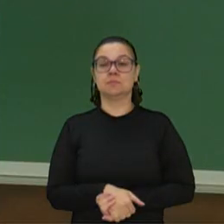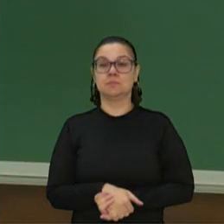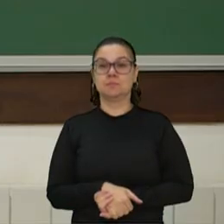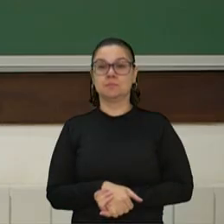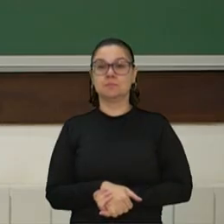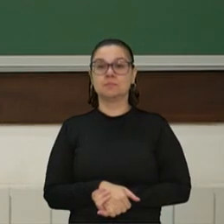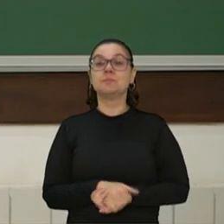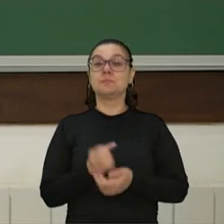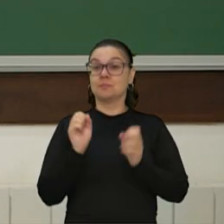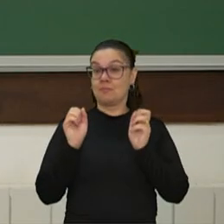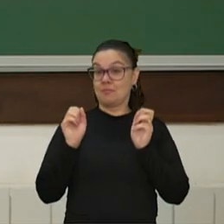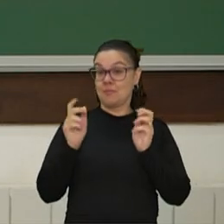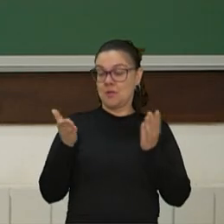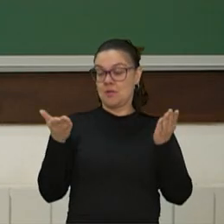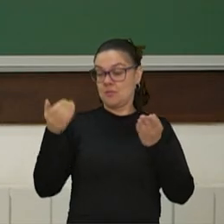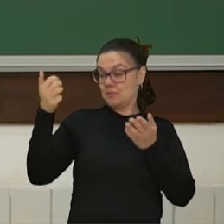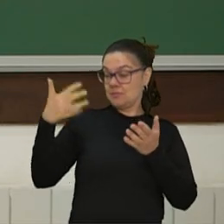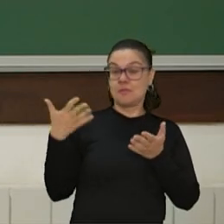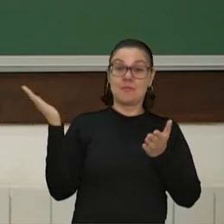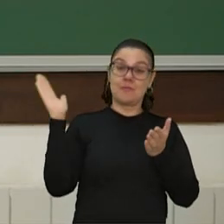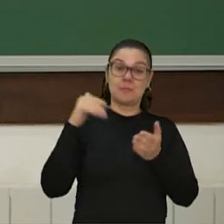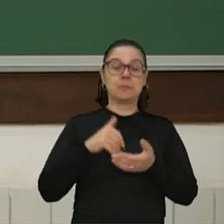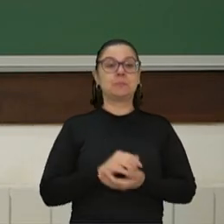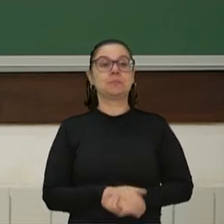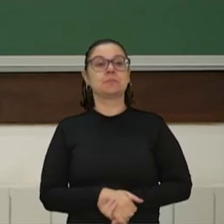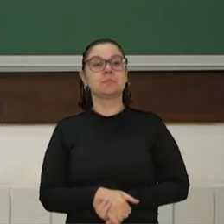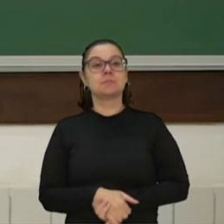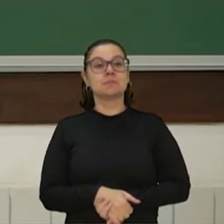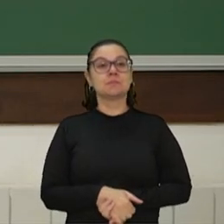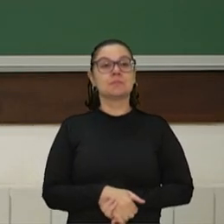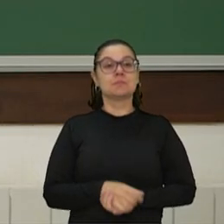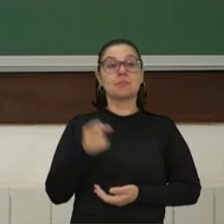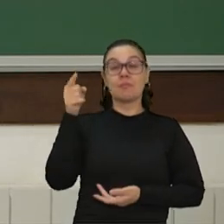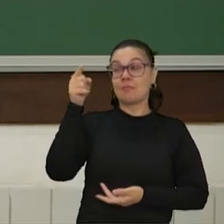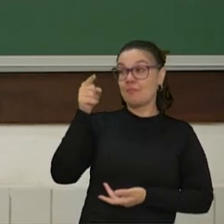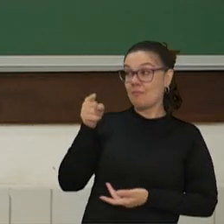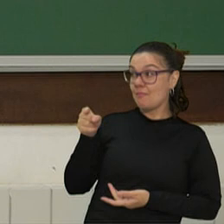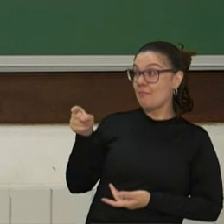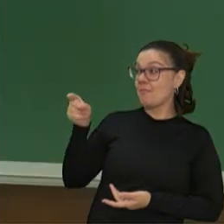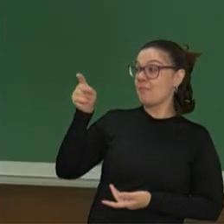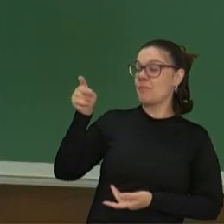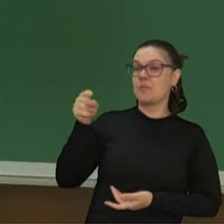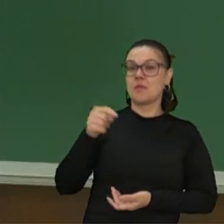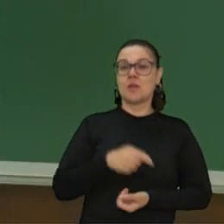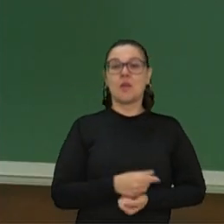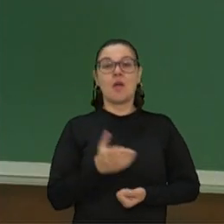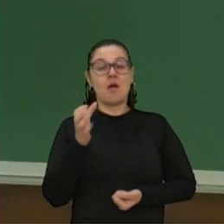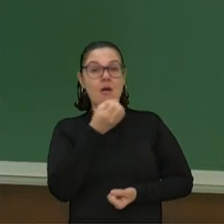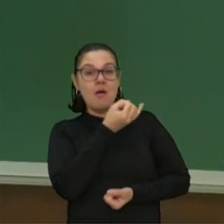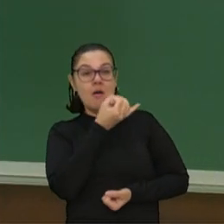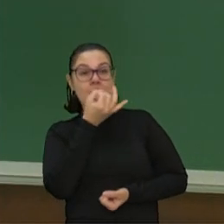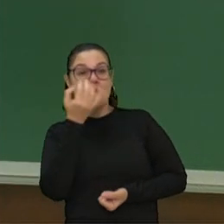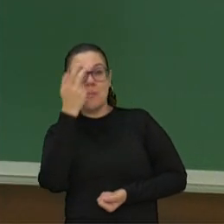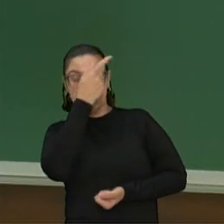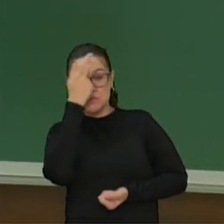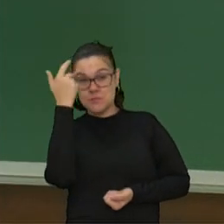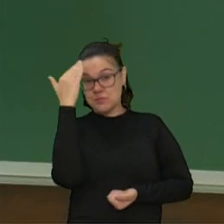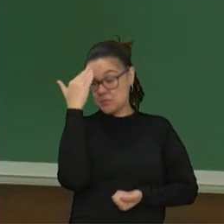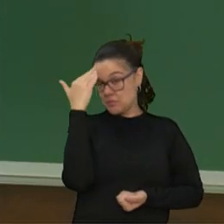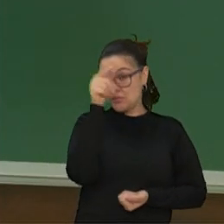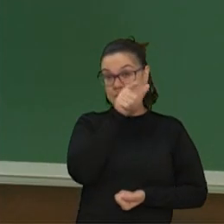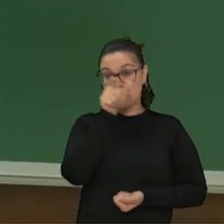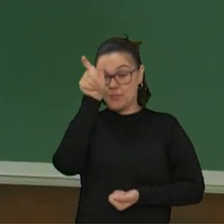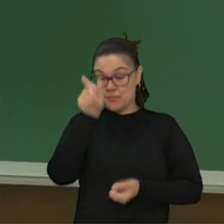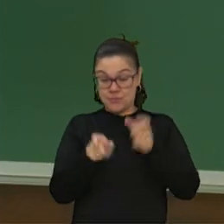to. Ok? Let's start. Para começar nossa aula, então, eu trouxe aqui algumas personalidades,